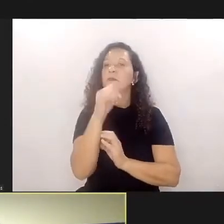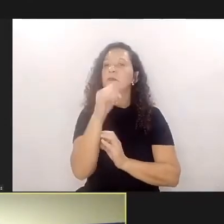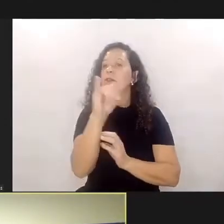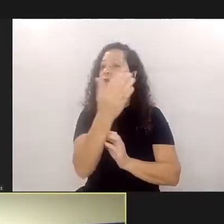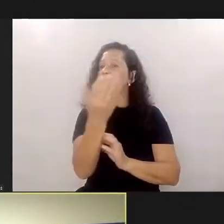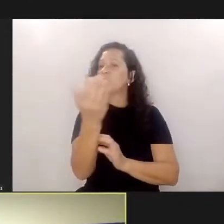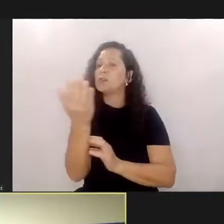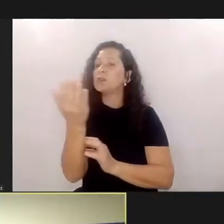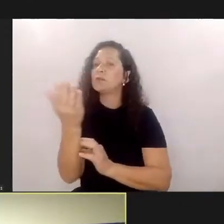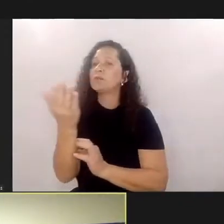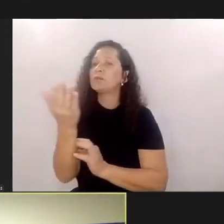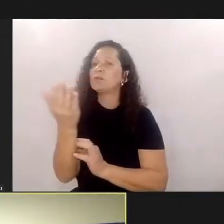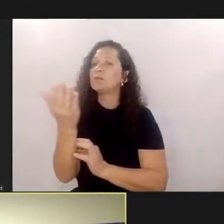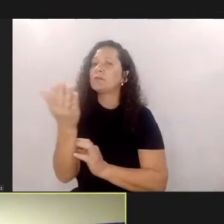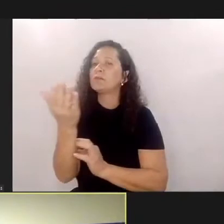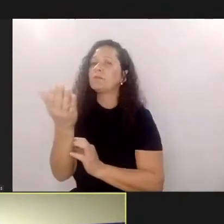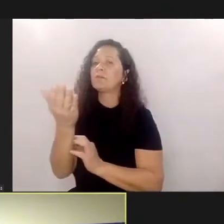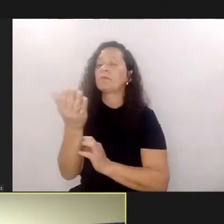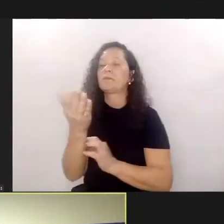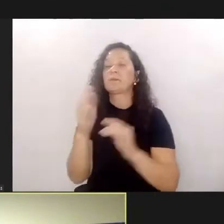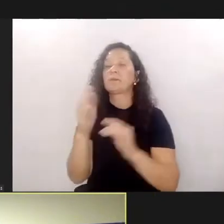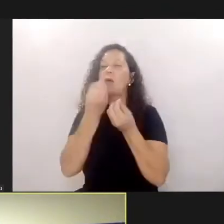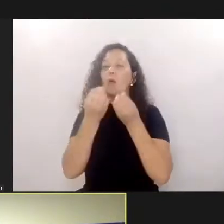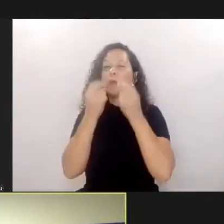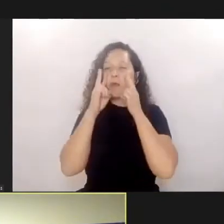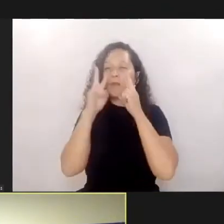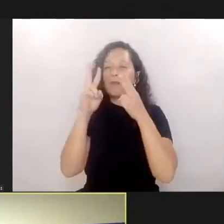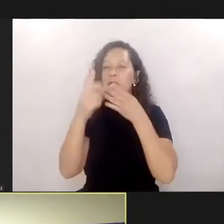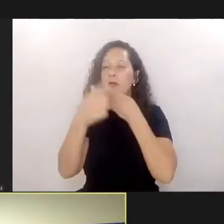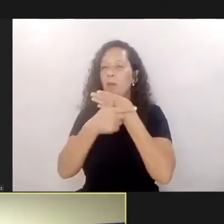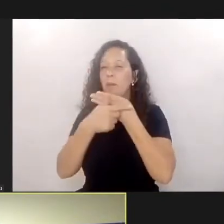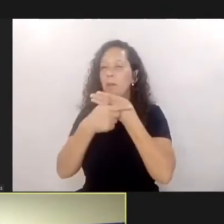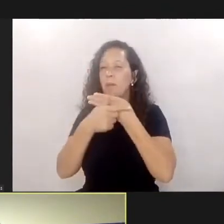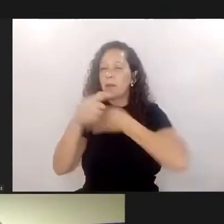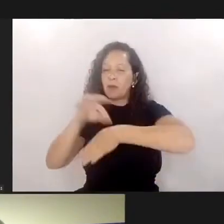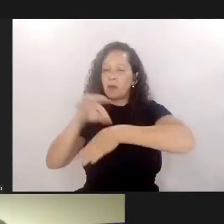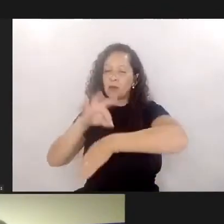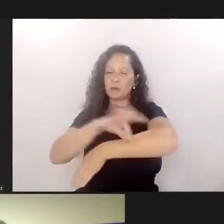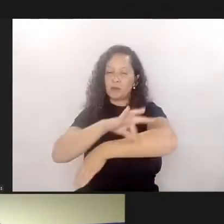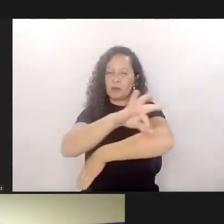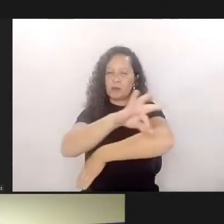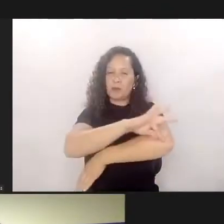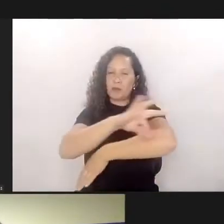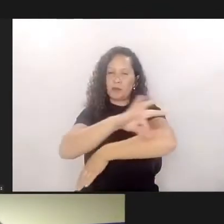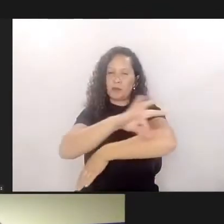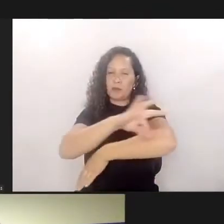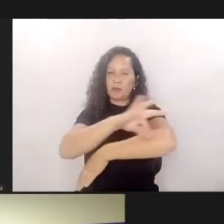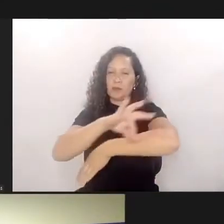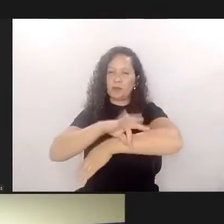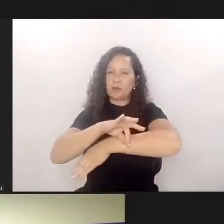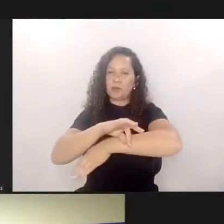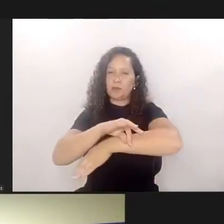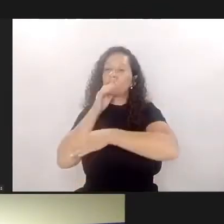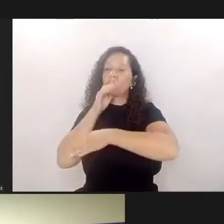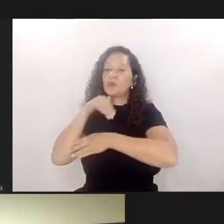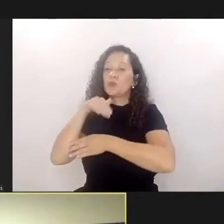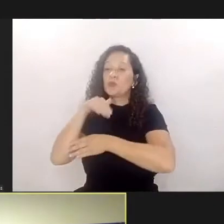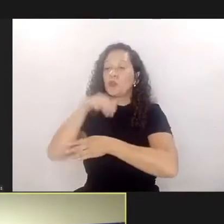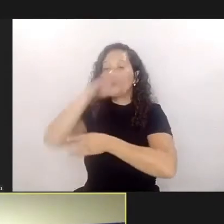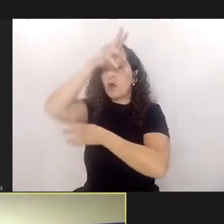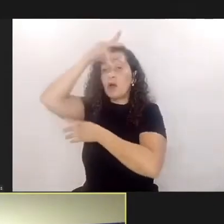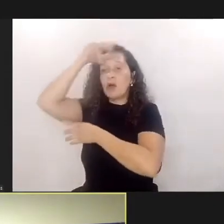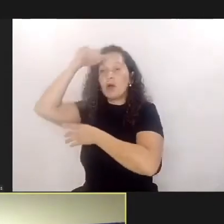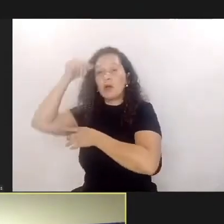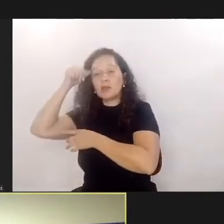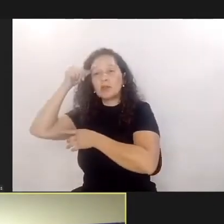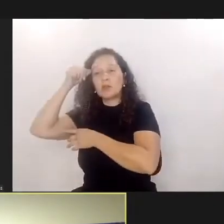como você vê o papel da arquitetura vernacular ribeirinha da Amazônia como resistência para o achatamento ou flattering das diferenças